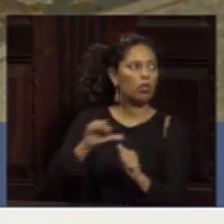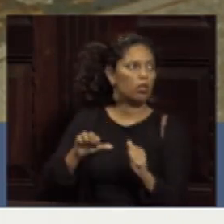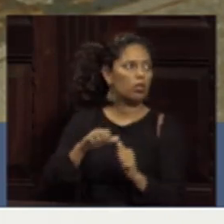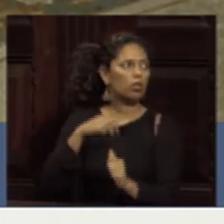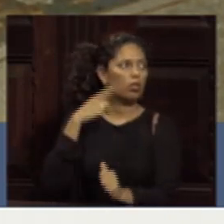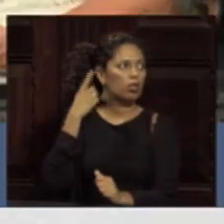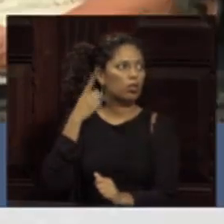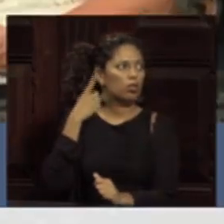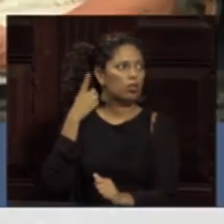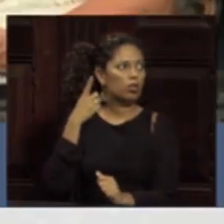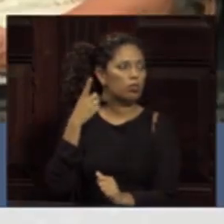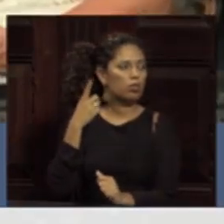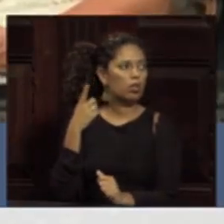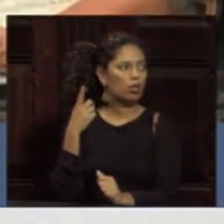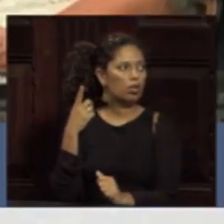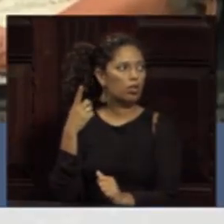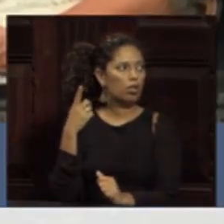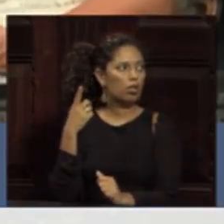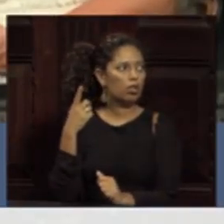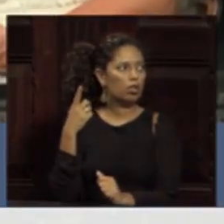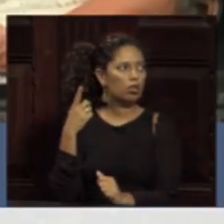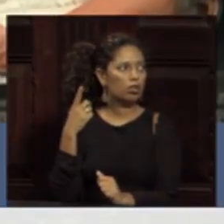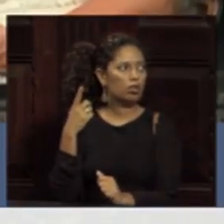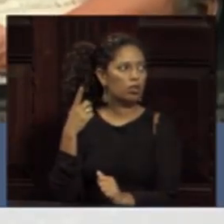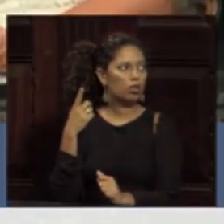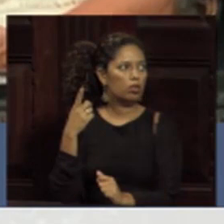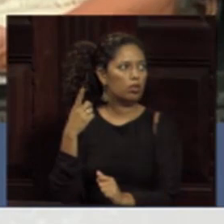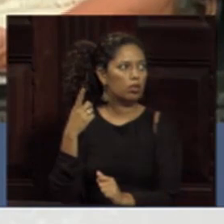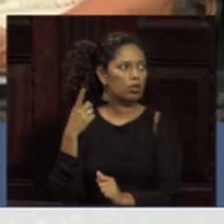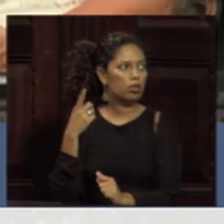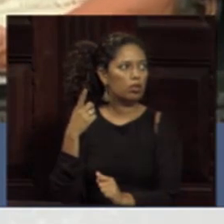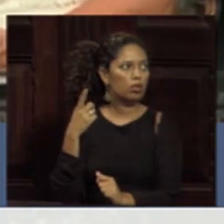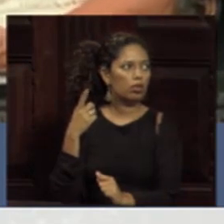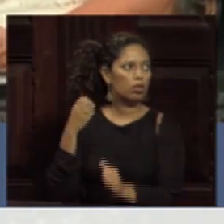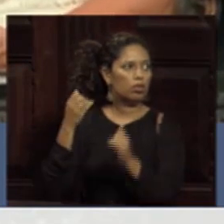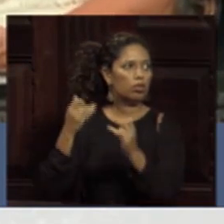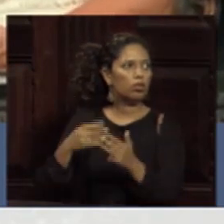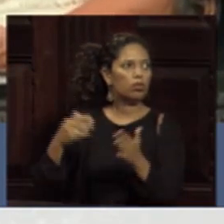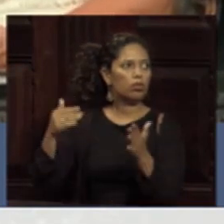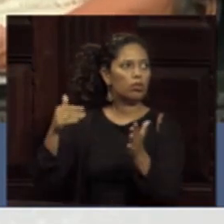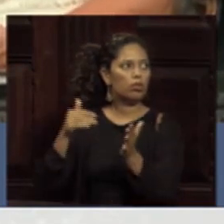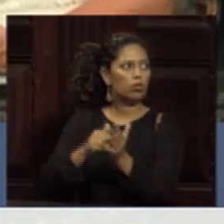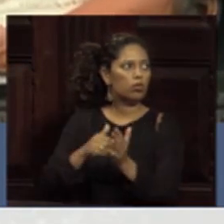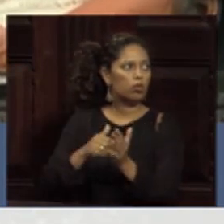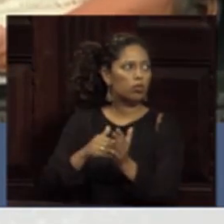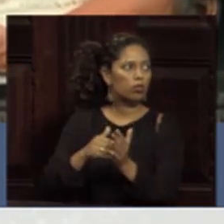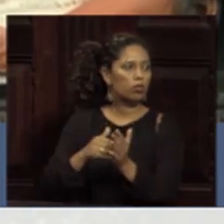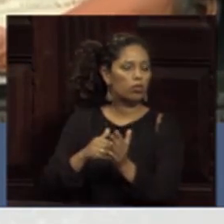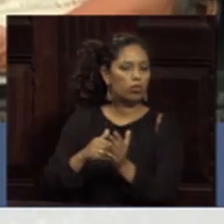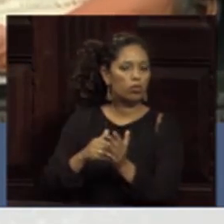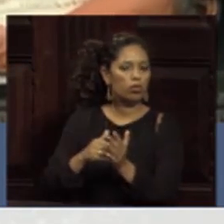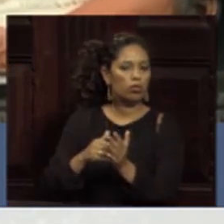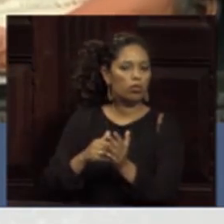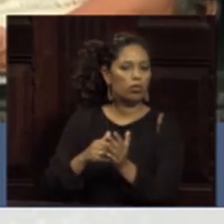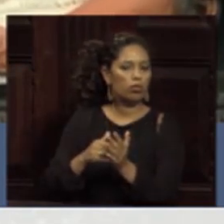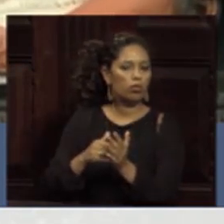Deputado Flávio Serafini, a presidência fará, adotará o seguinte expediente, visto que a falta foi feita pelo presidente André Siciliano. Presidência